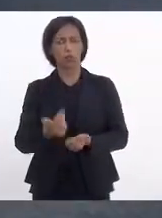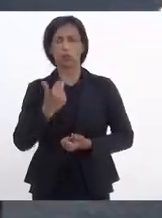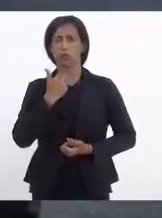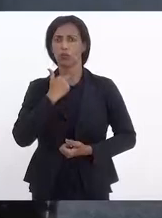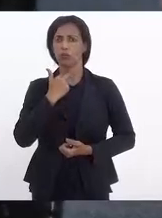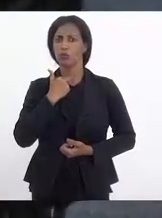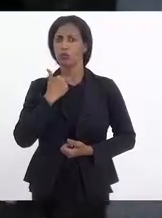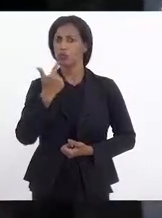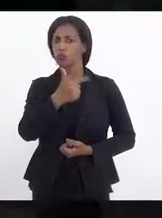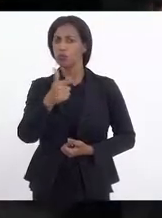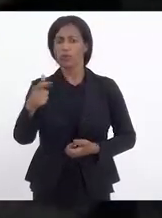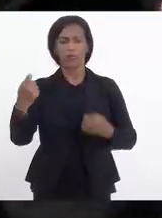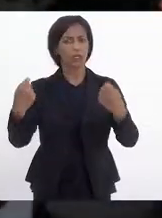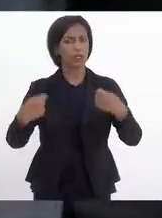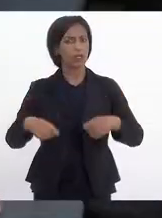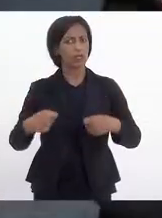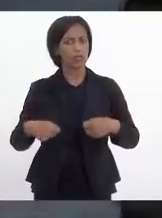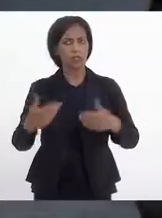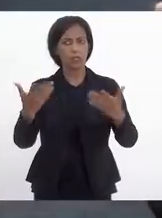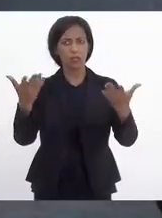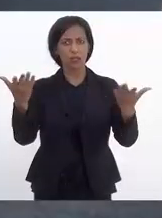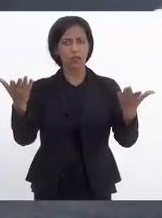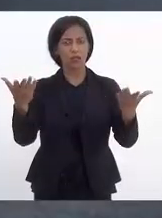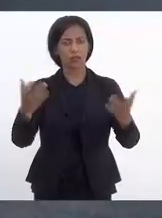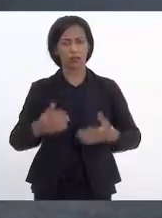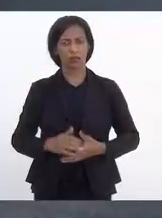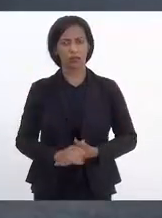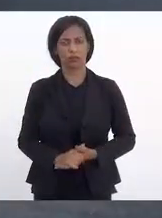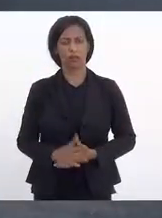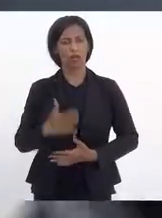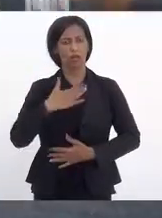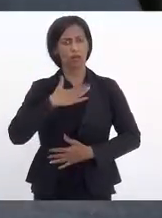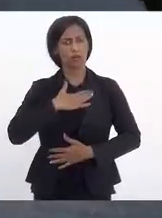lá não há necessidade disso calma